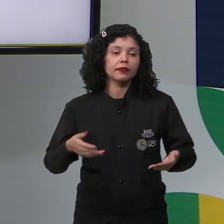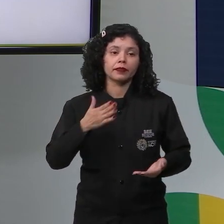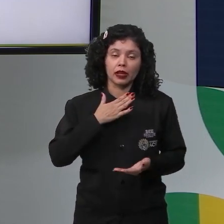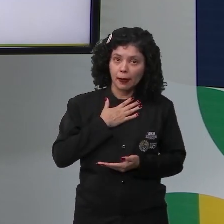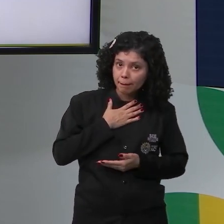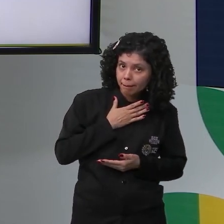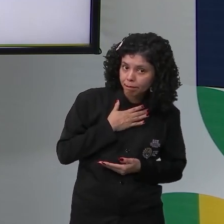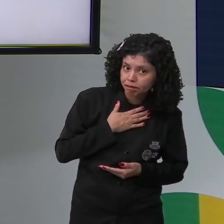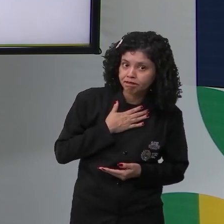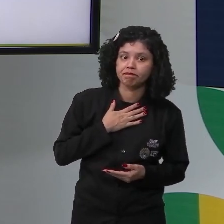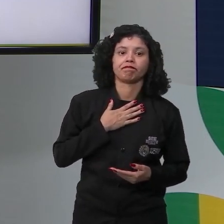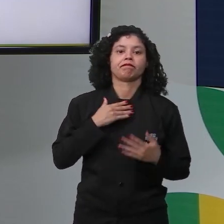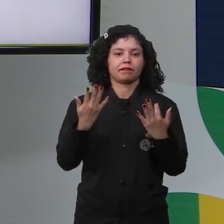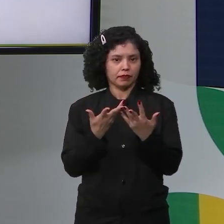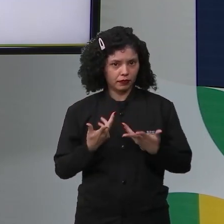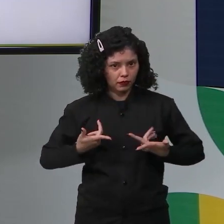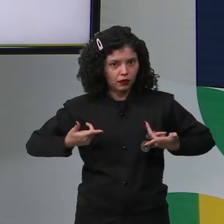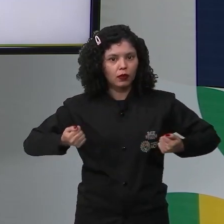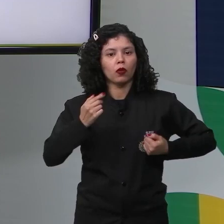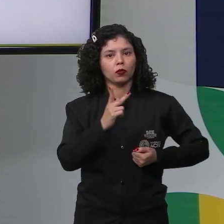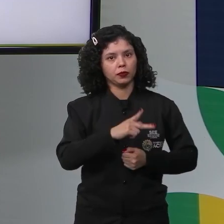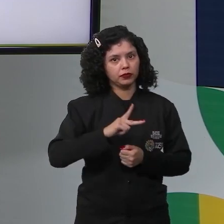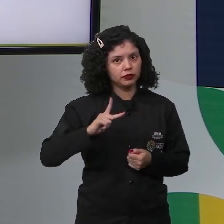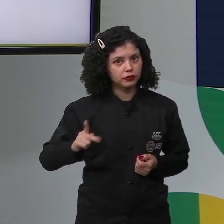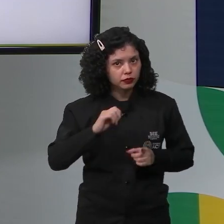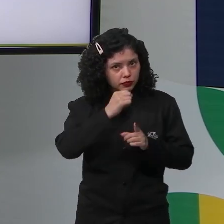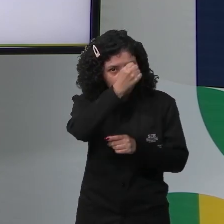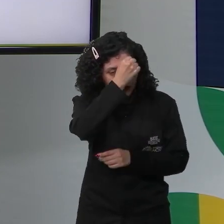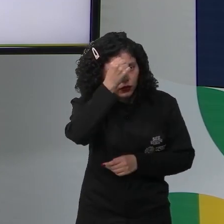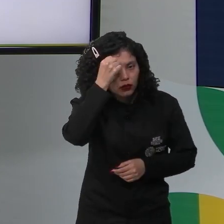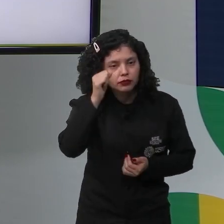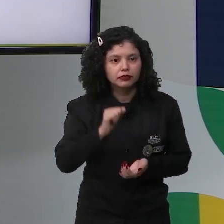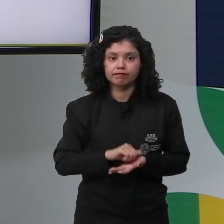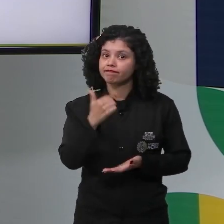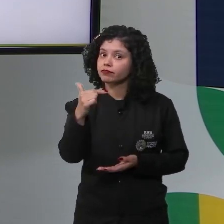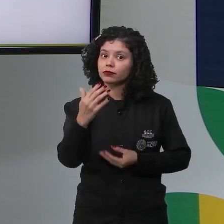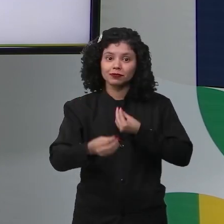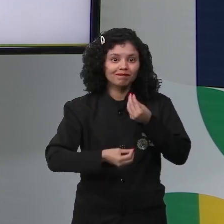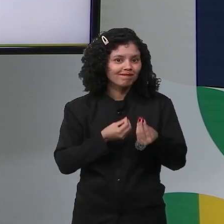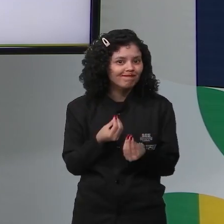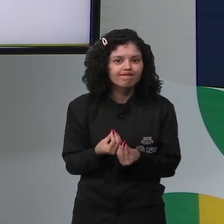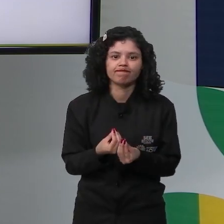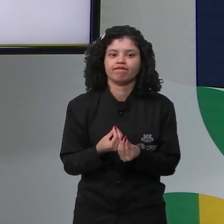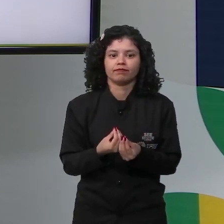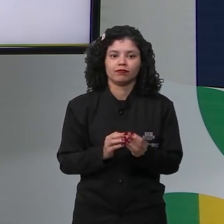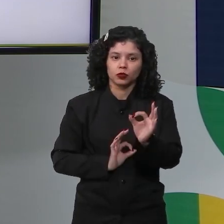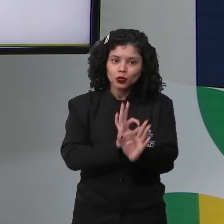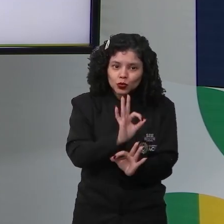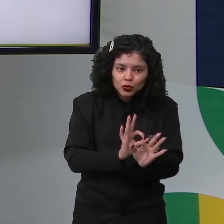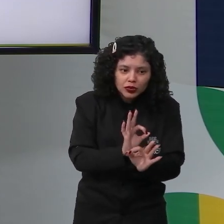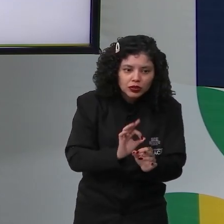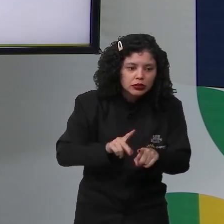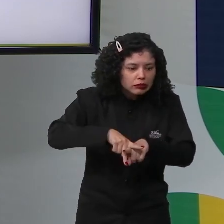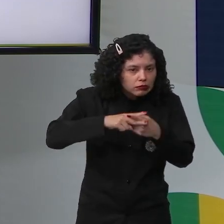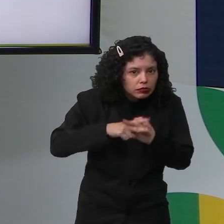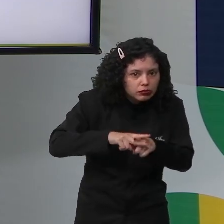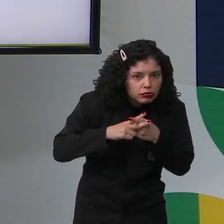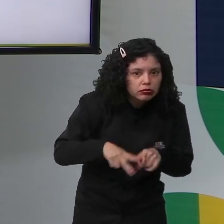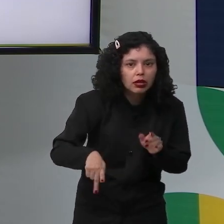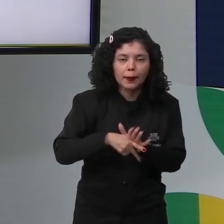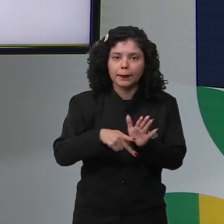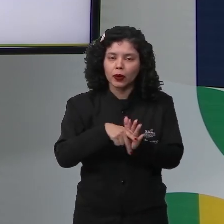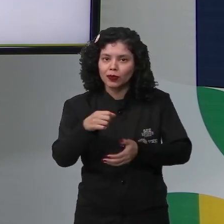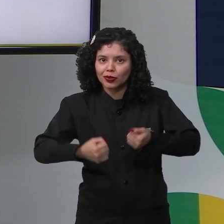minhas competências e habilidades como professor de sociologia não me permite, porque eu não tenho conhecimento. Eu